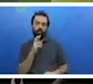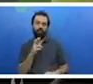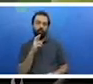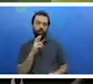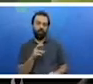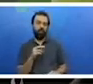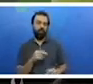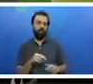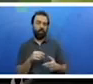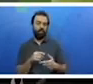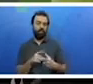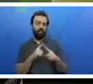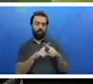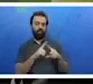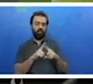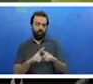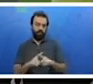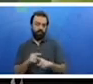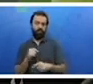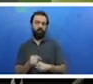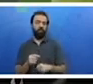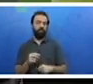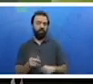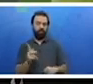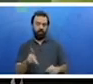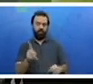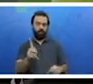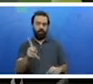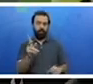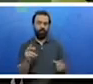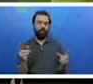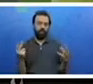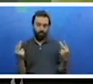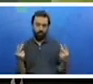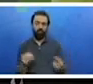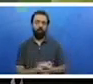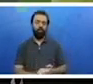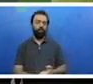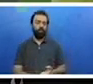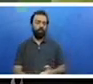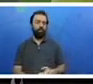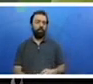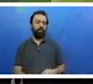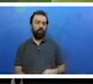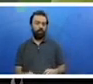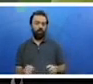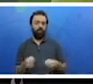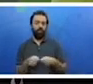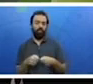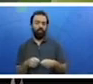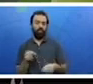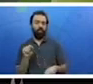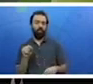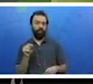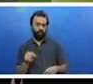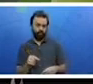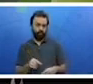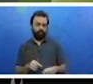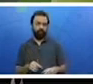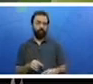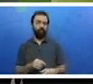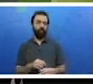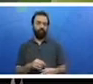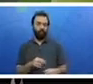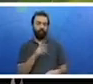multiplicação, que são grandezas inversamente proporcionais, basta eu dividir o resultado total